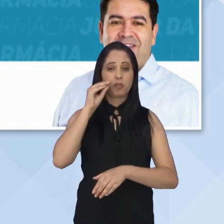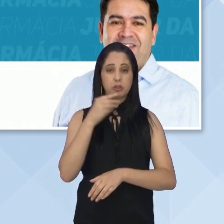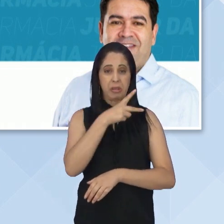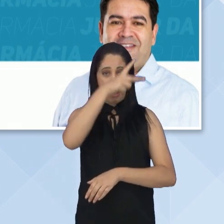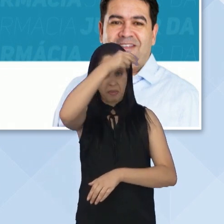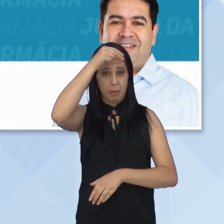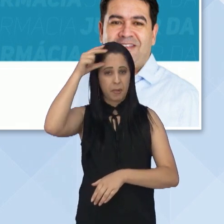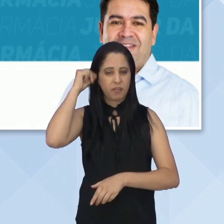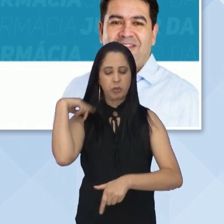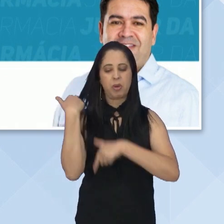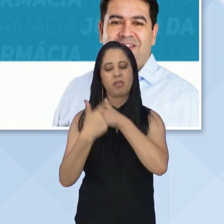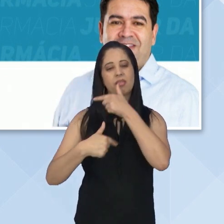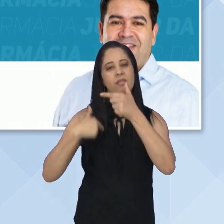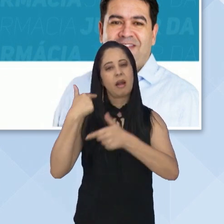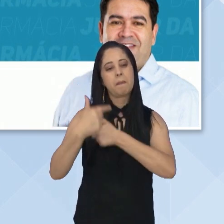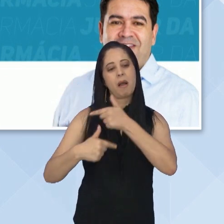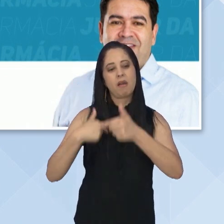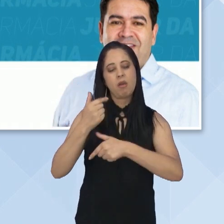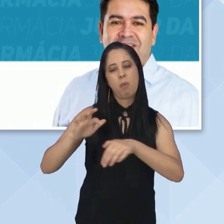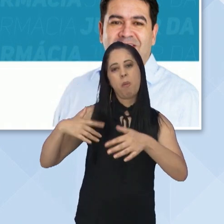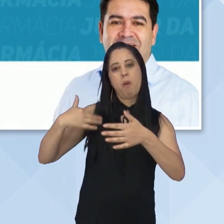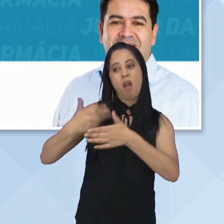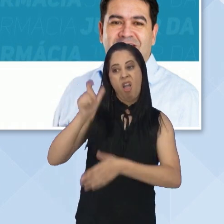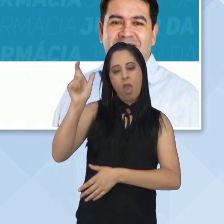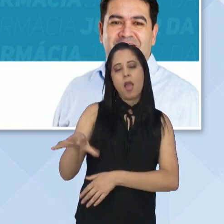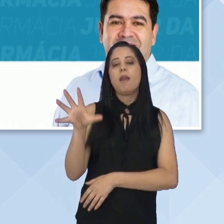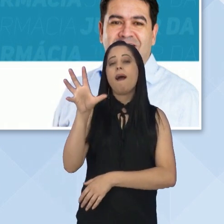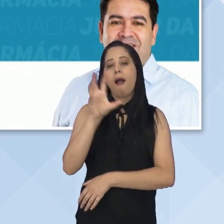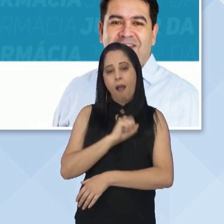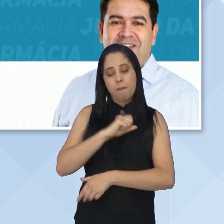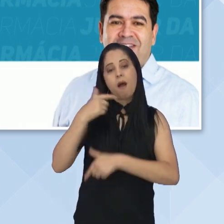muitos e muitos anos e amava o que fazia.